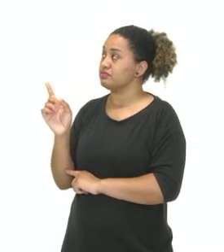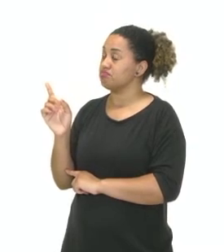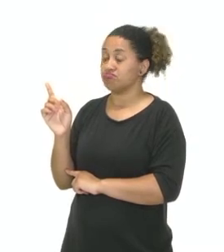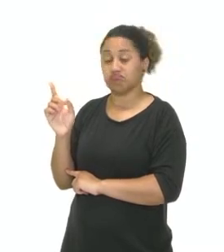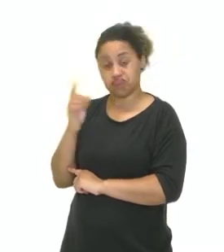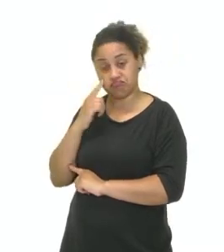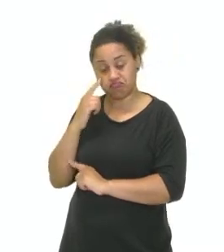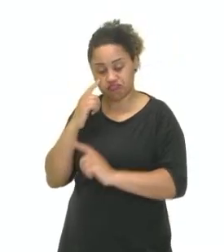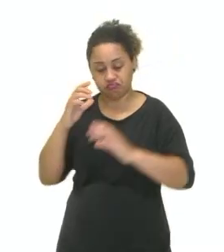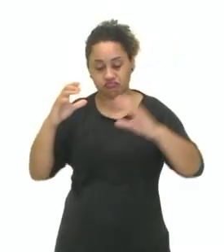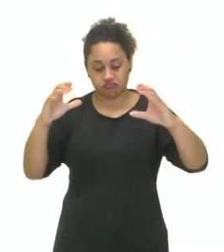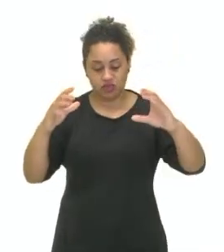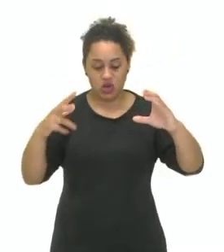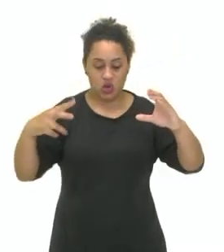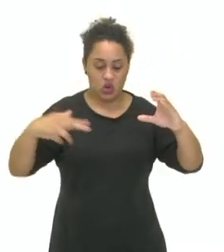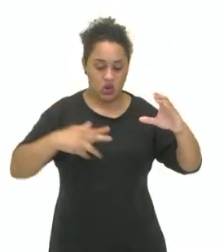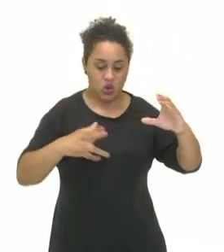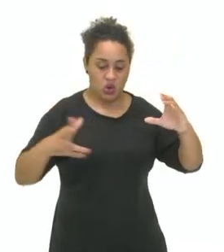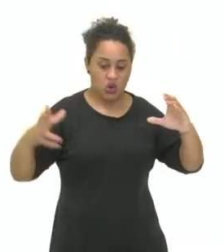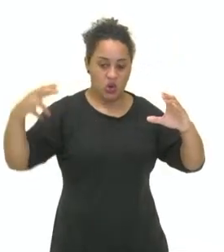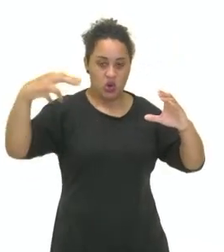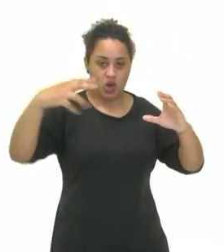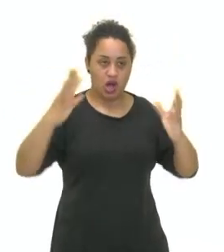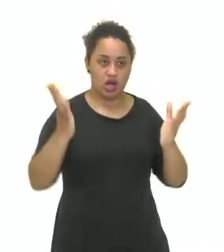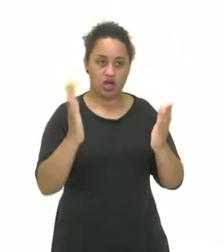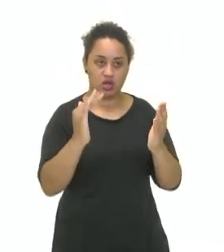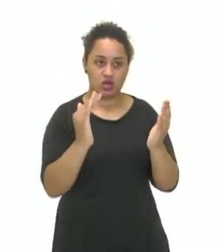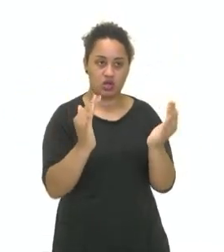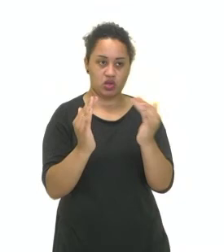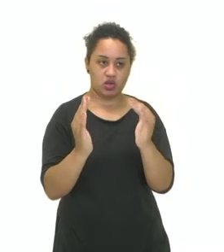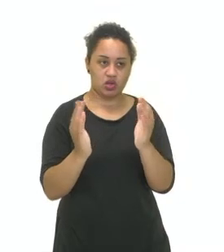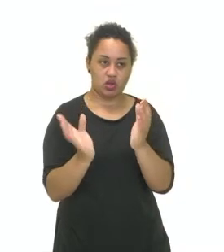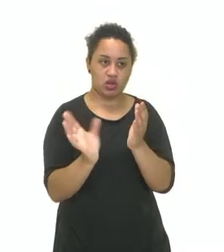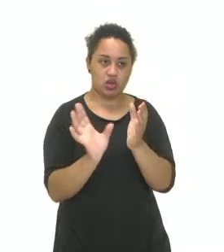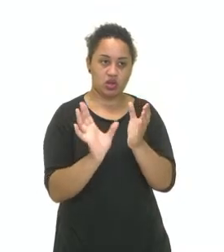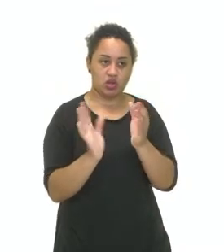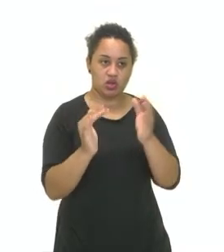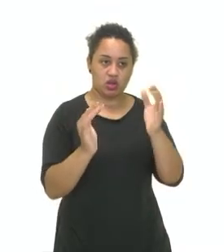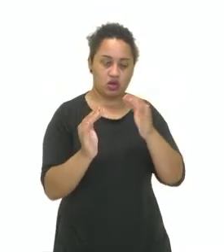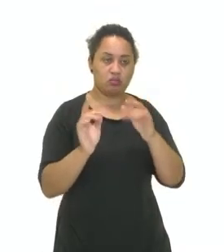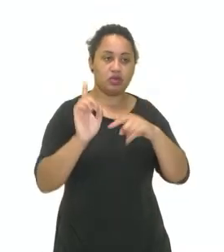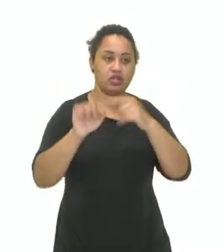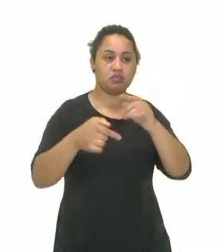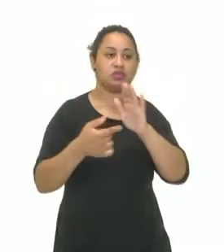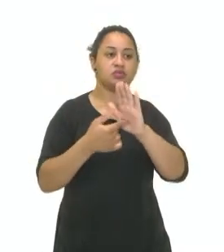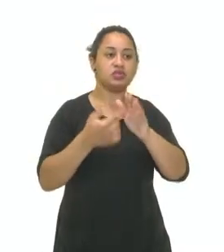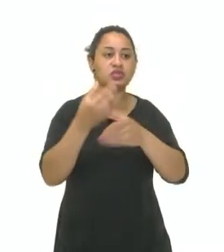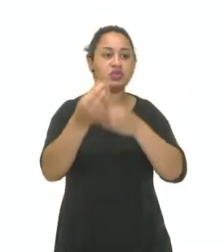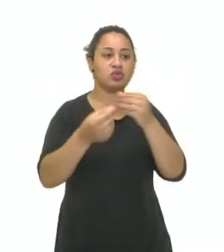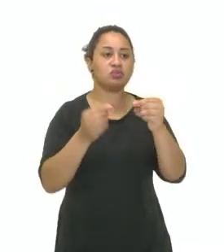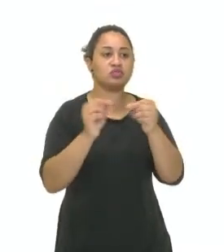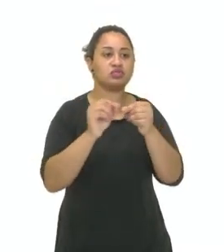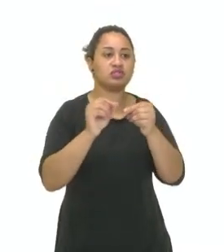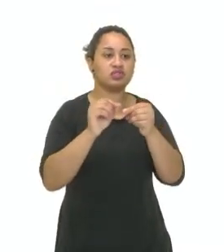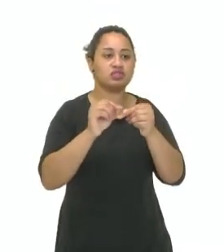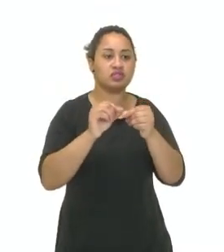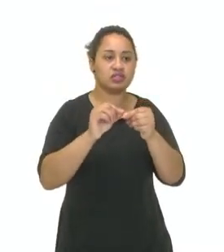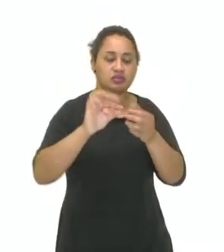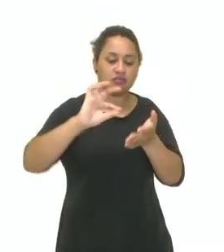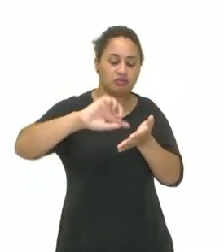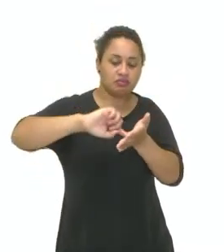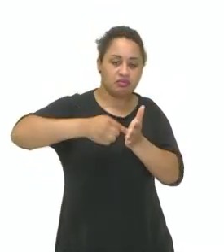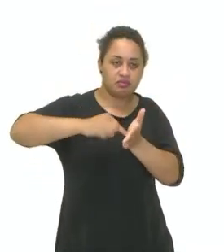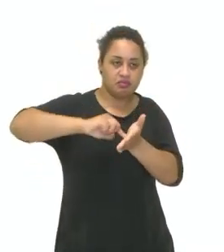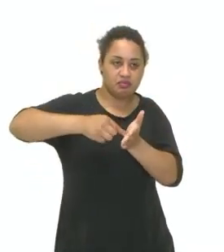dobras, beleza? E aí, ó, mostrando ali como deve ser colocado o palito, né, vamos dizer